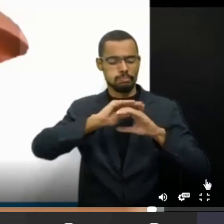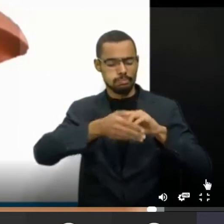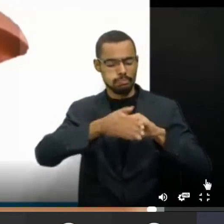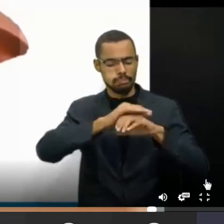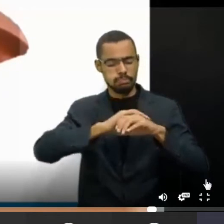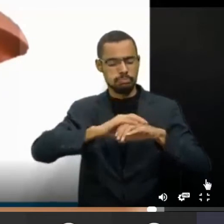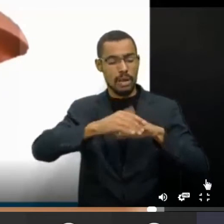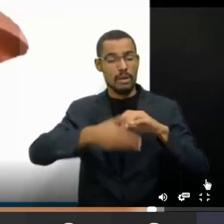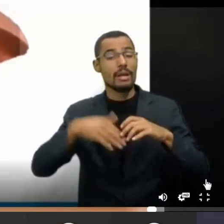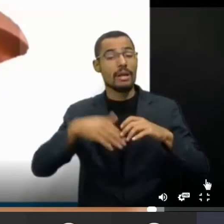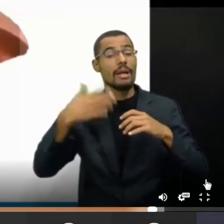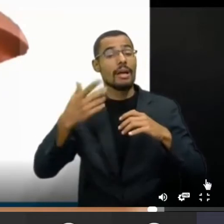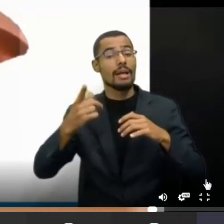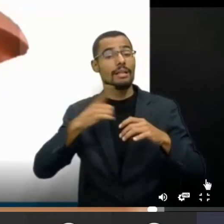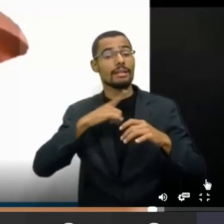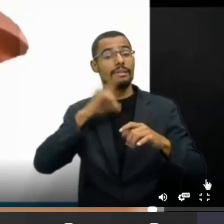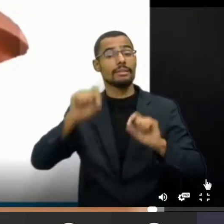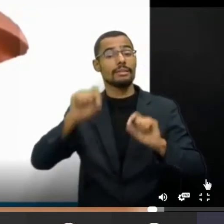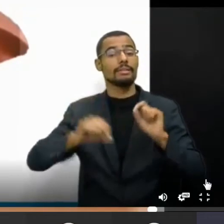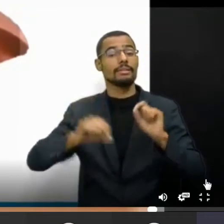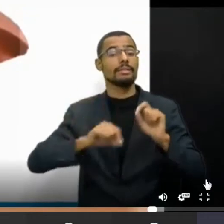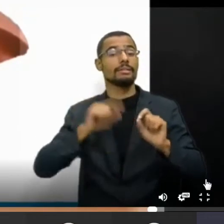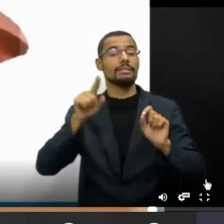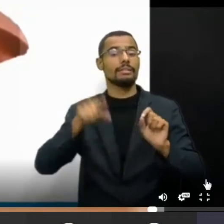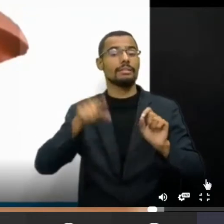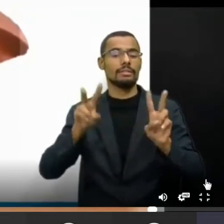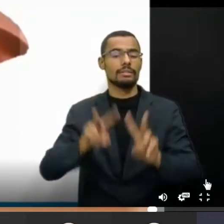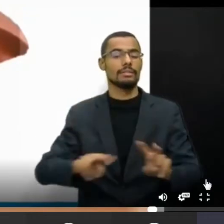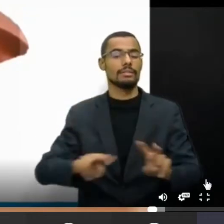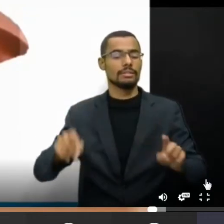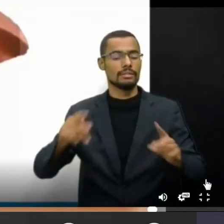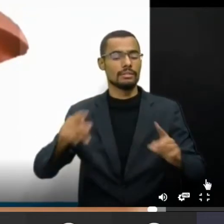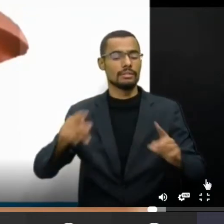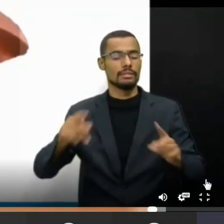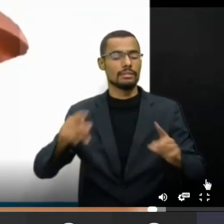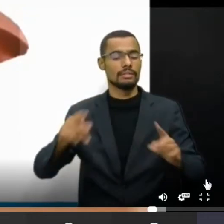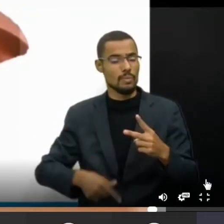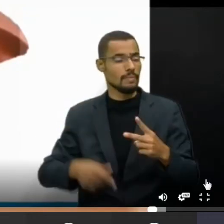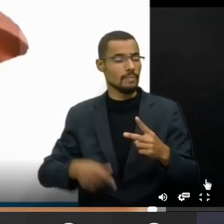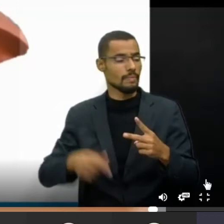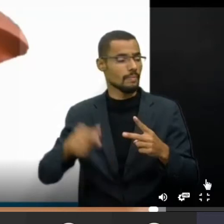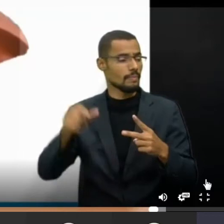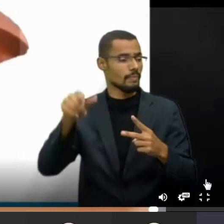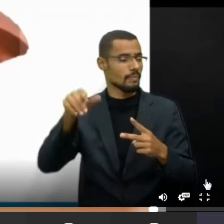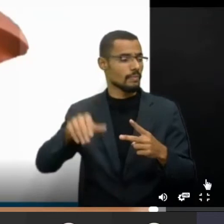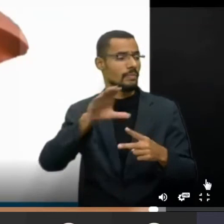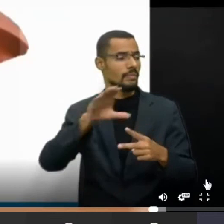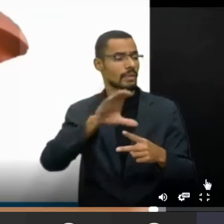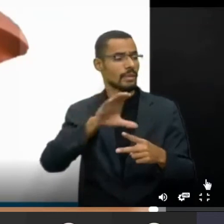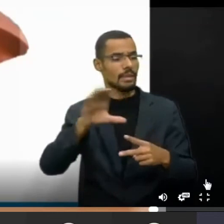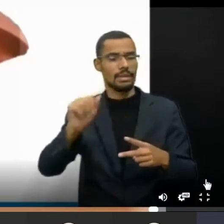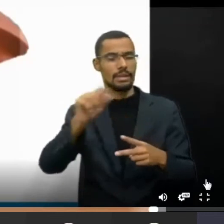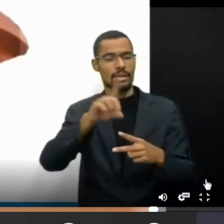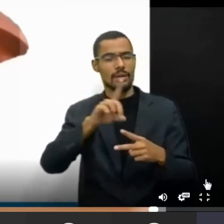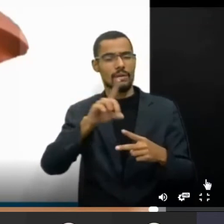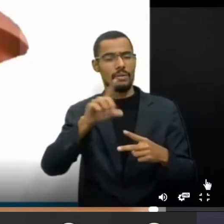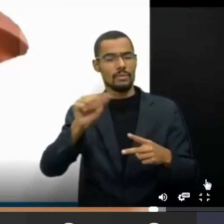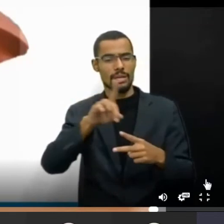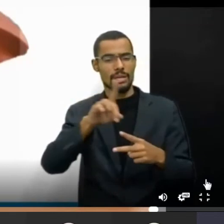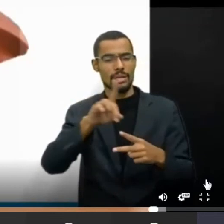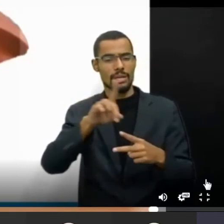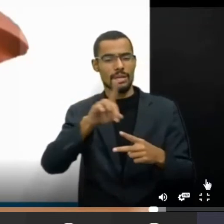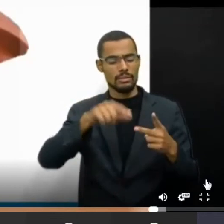lobo, e ainda associado a ele eu tenho 2 outros lobos, o caudado